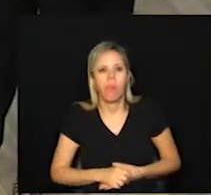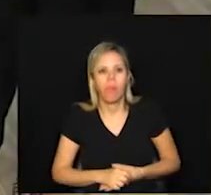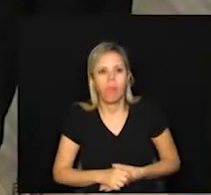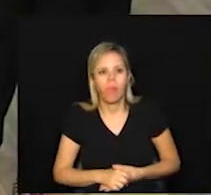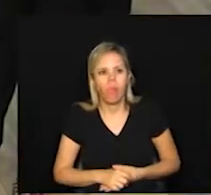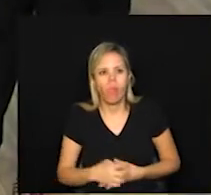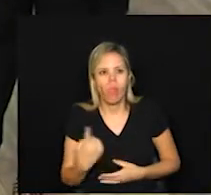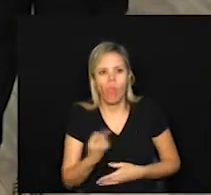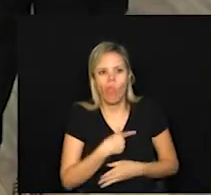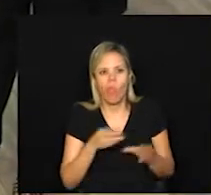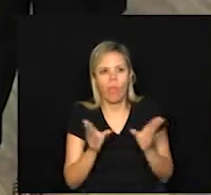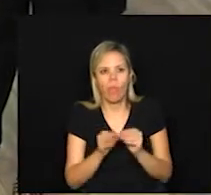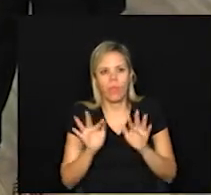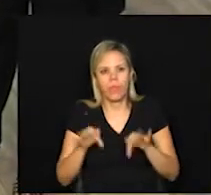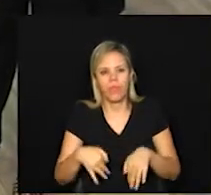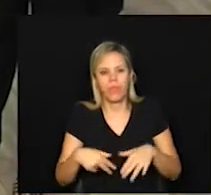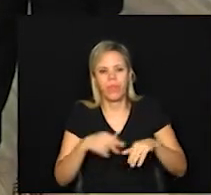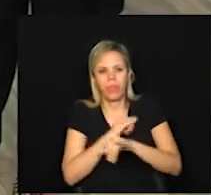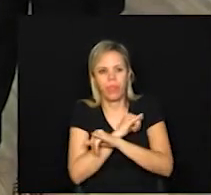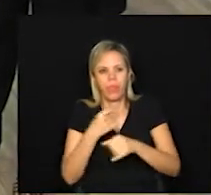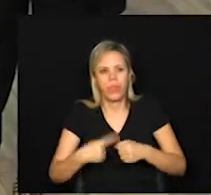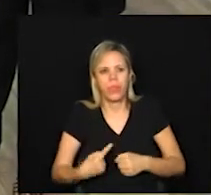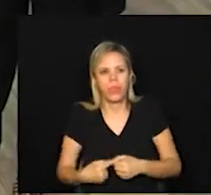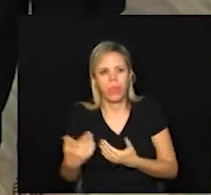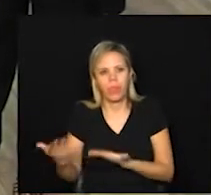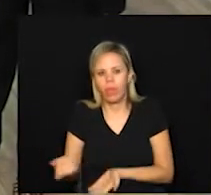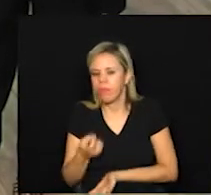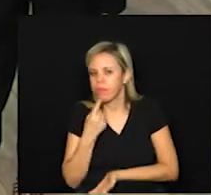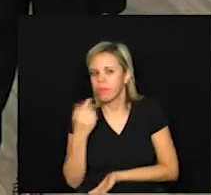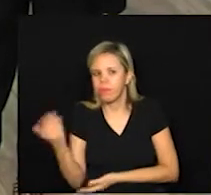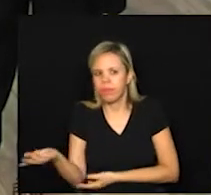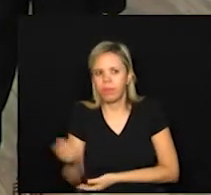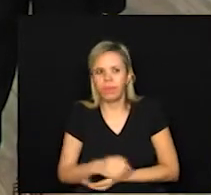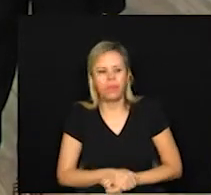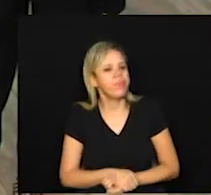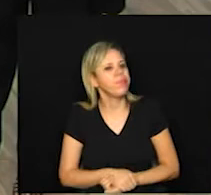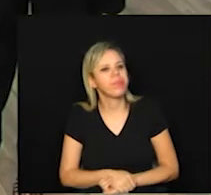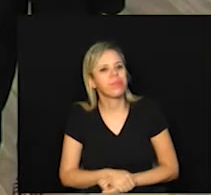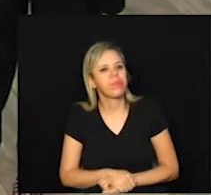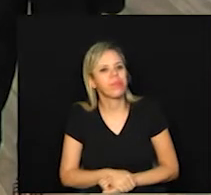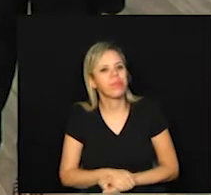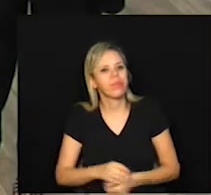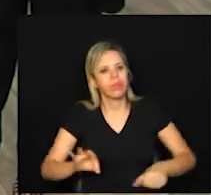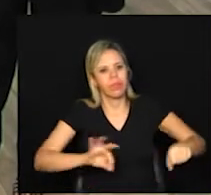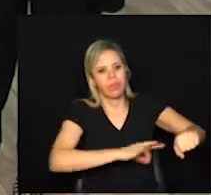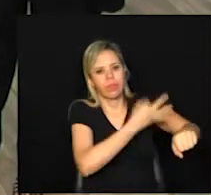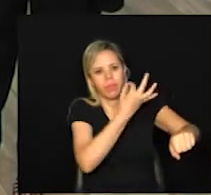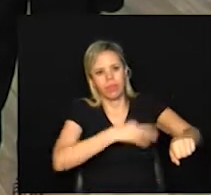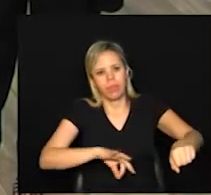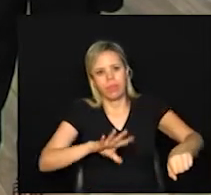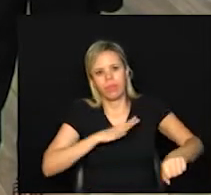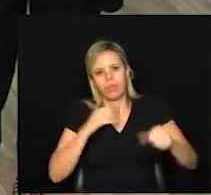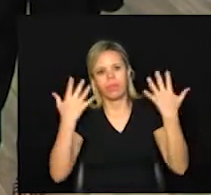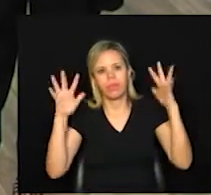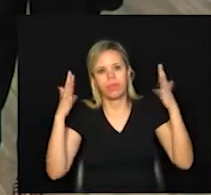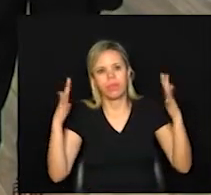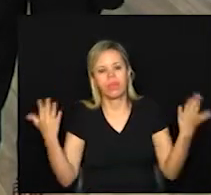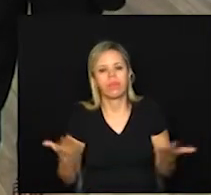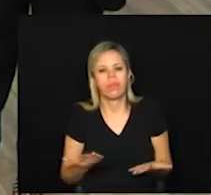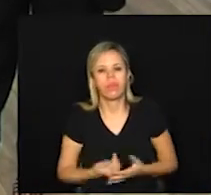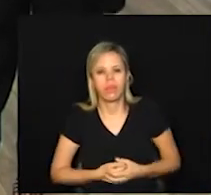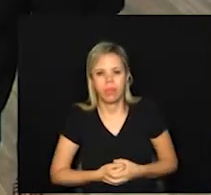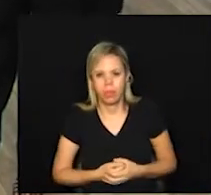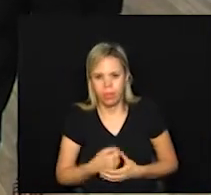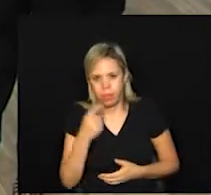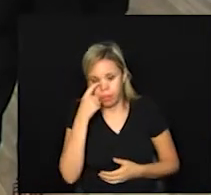para nós encerrarmos as notícias da metrópole de Campinas, a Sinfônica da nossa cidade vai homenagear quem, Mirna Abreu?